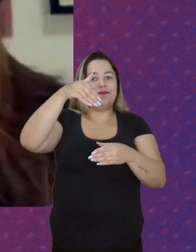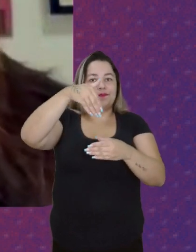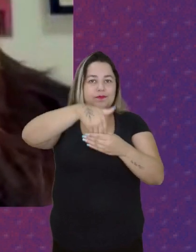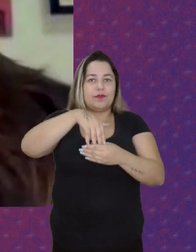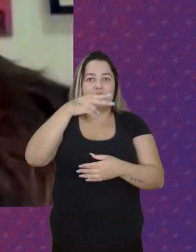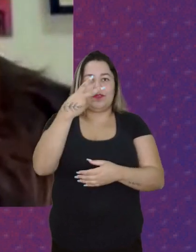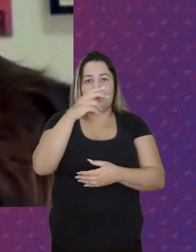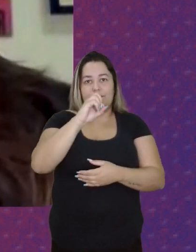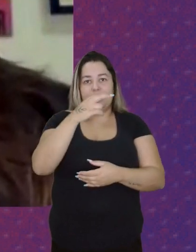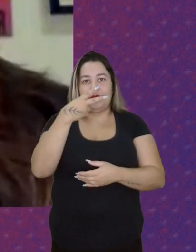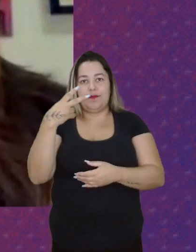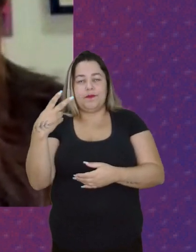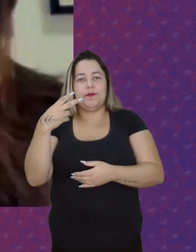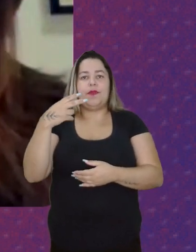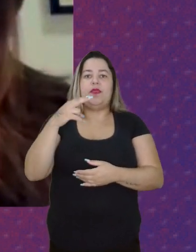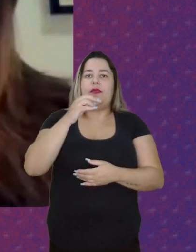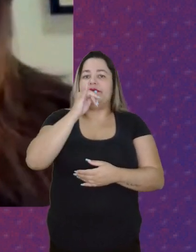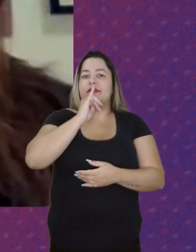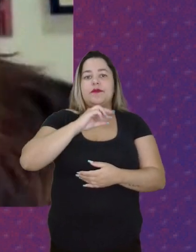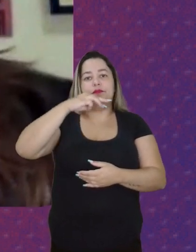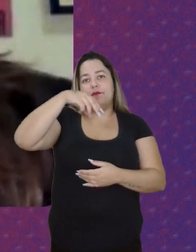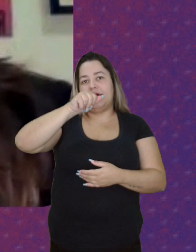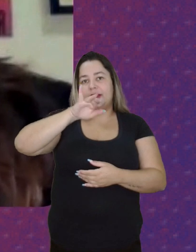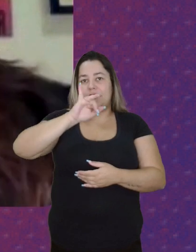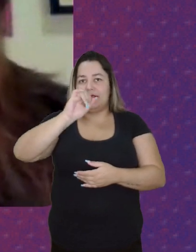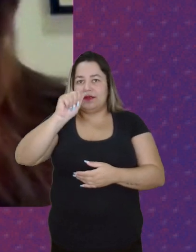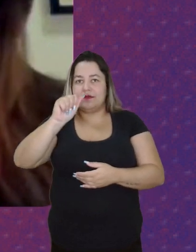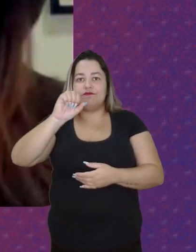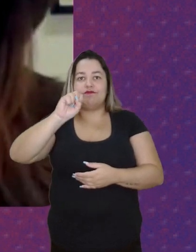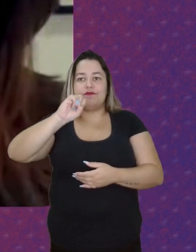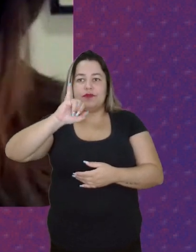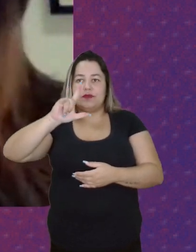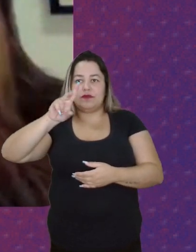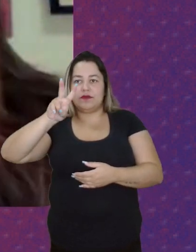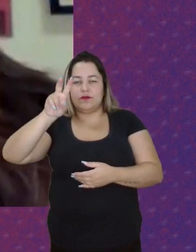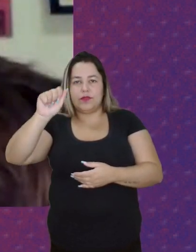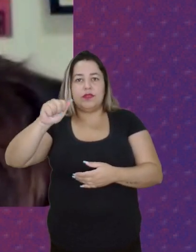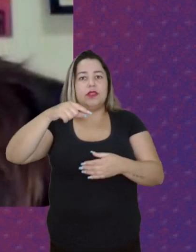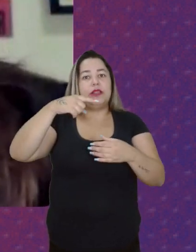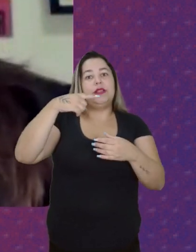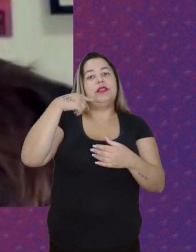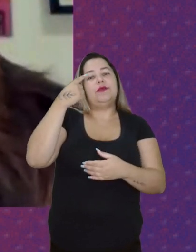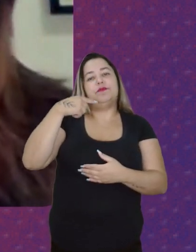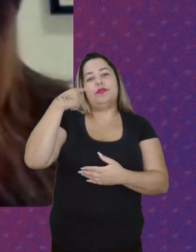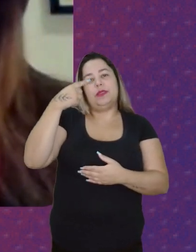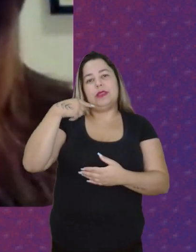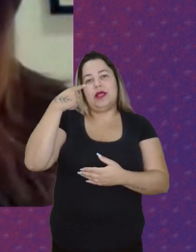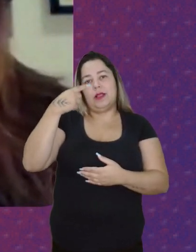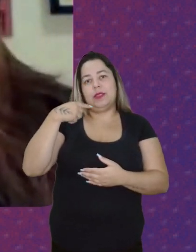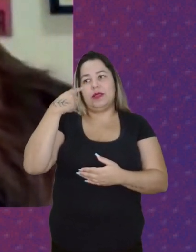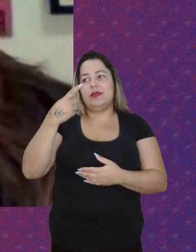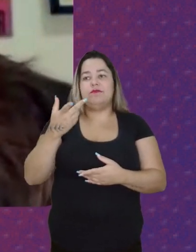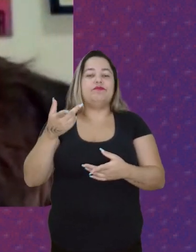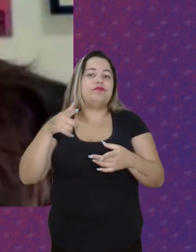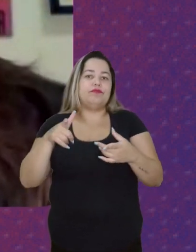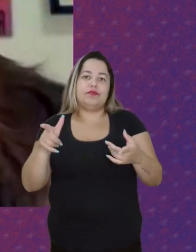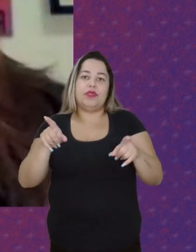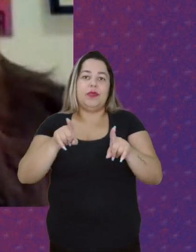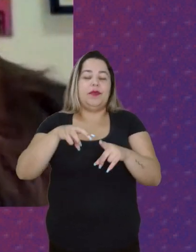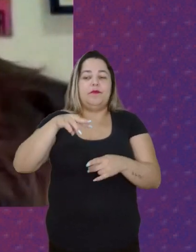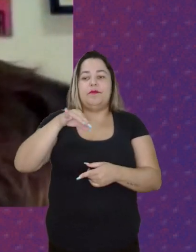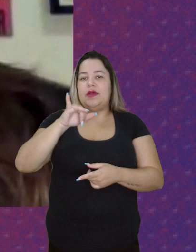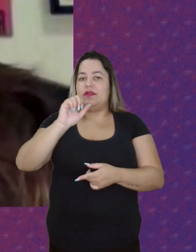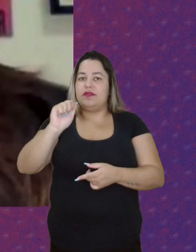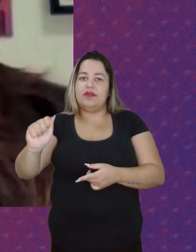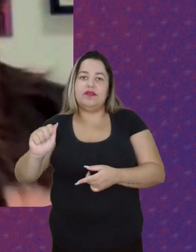né, Maria da Silva, deputada estadual, eleições 2022, né, Maria da Silva,